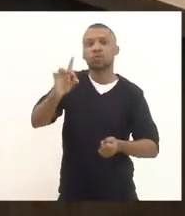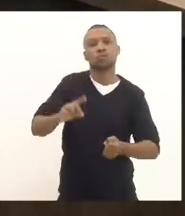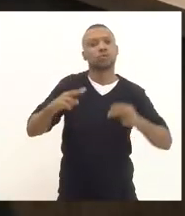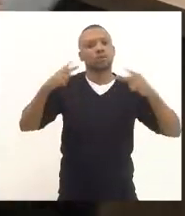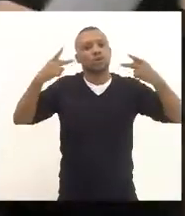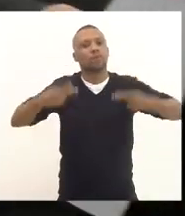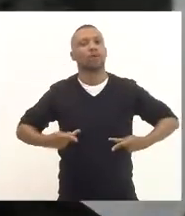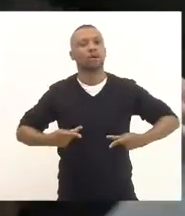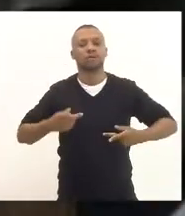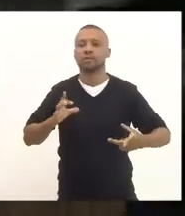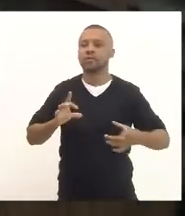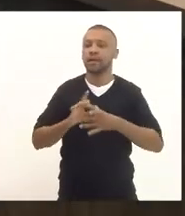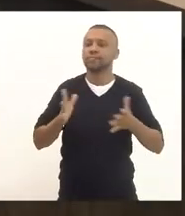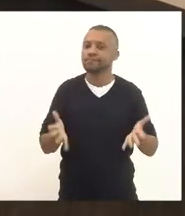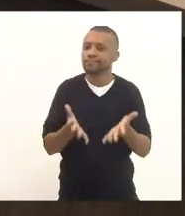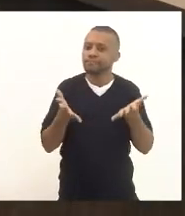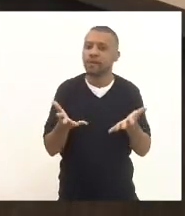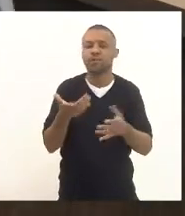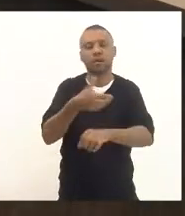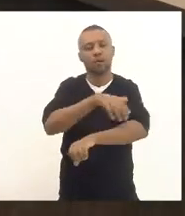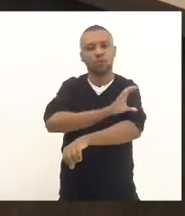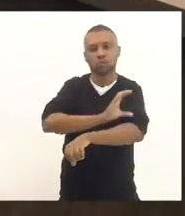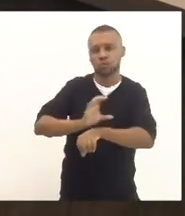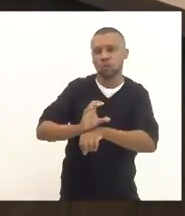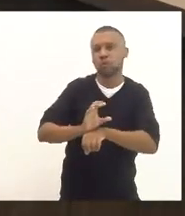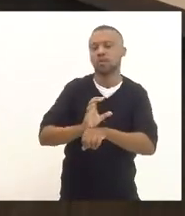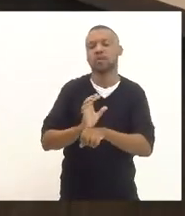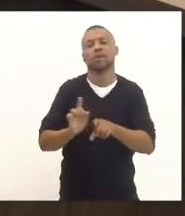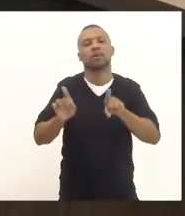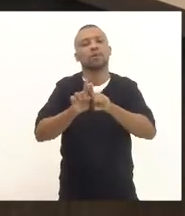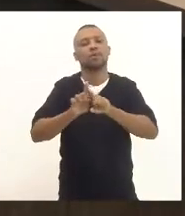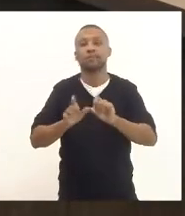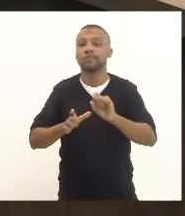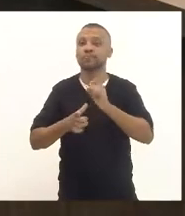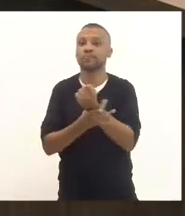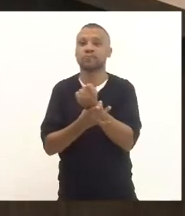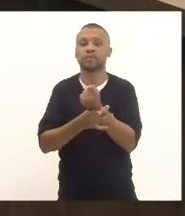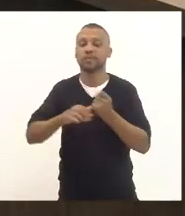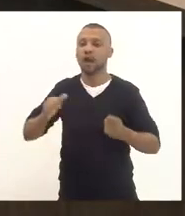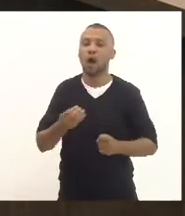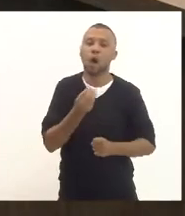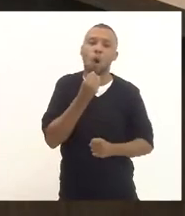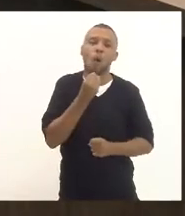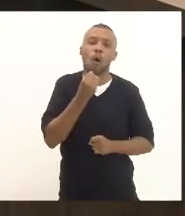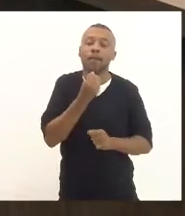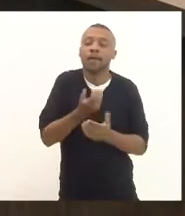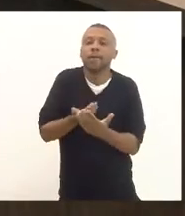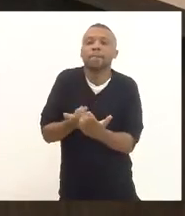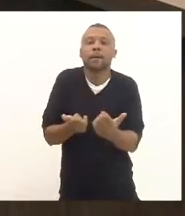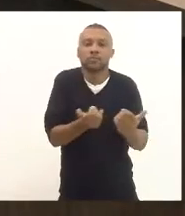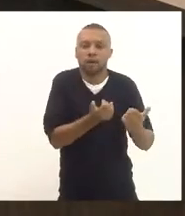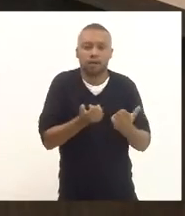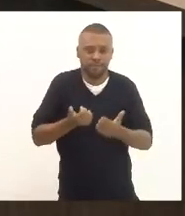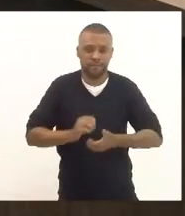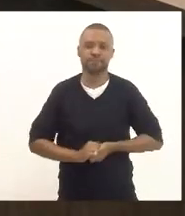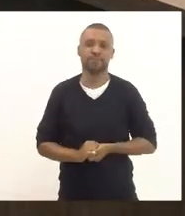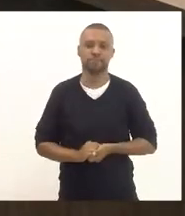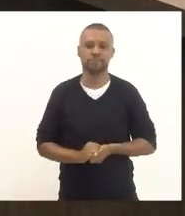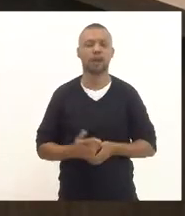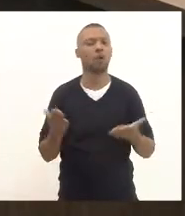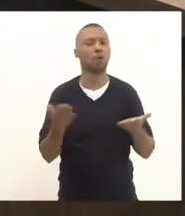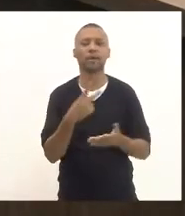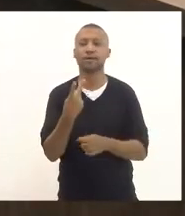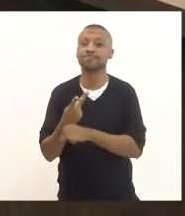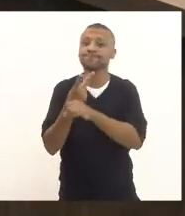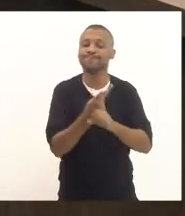a partir do fomento à cultura a partir da garantia de oportunização para a juventude e Hoje queremos